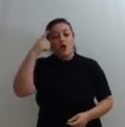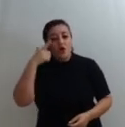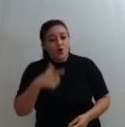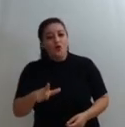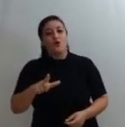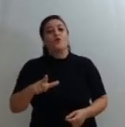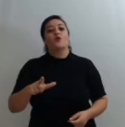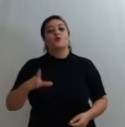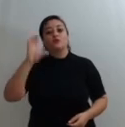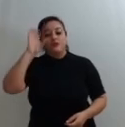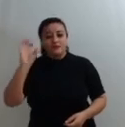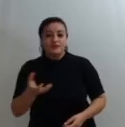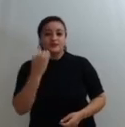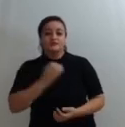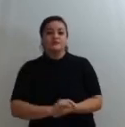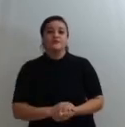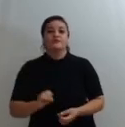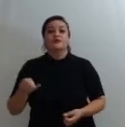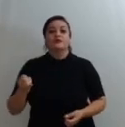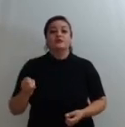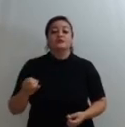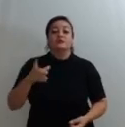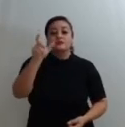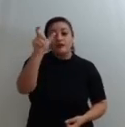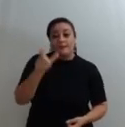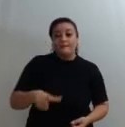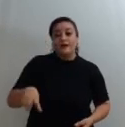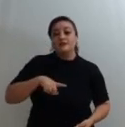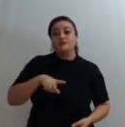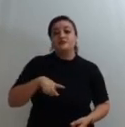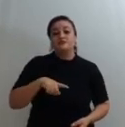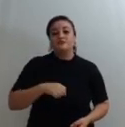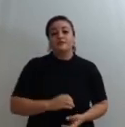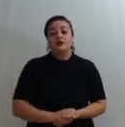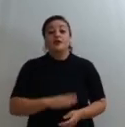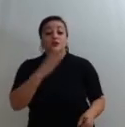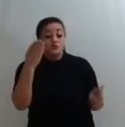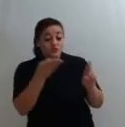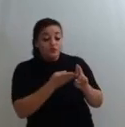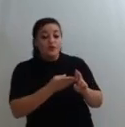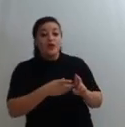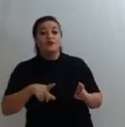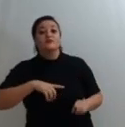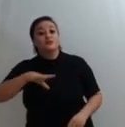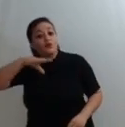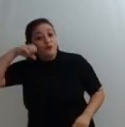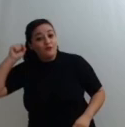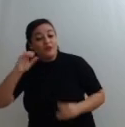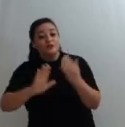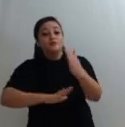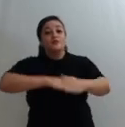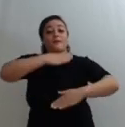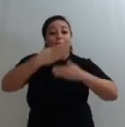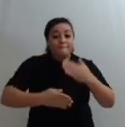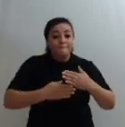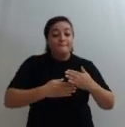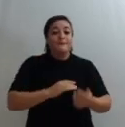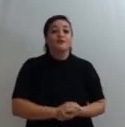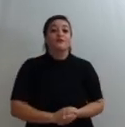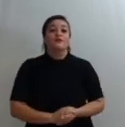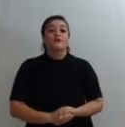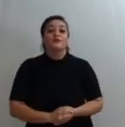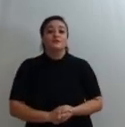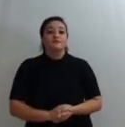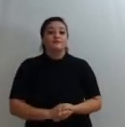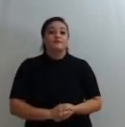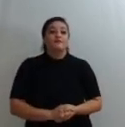se o recorrente tivesse sido, se o réu tivesse sido ouvido depois em determinado momento